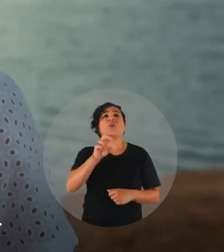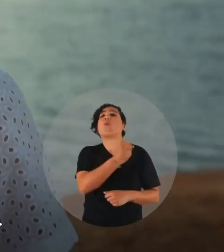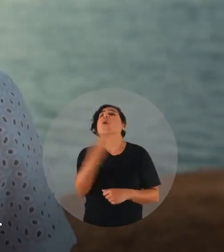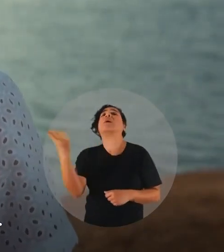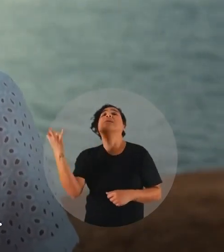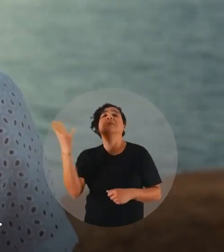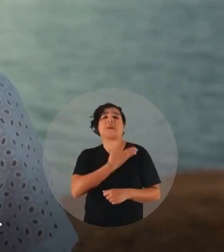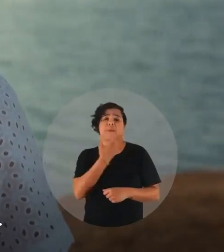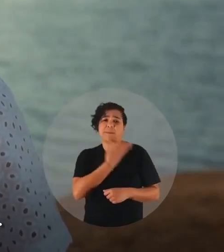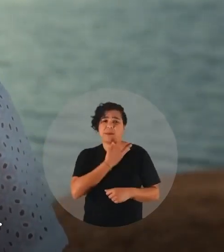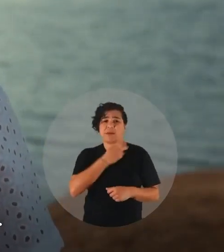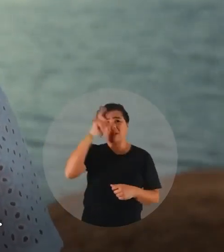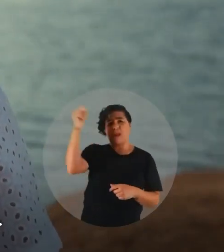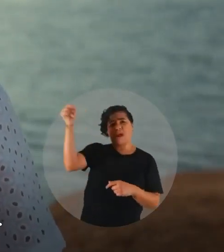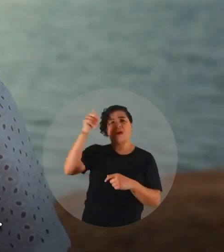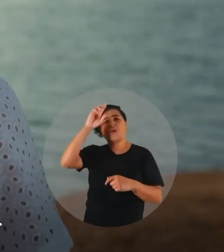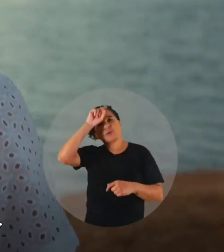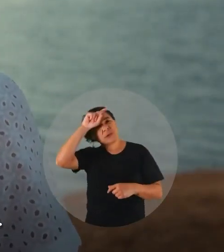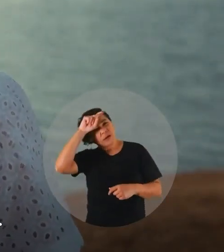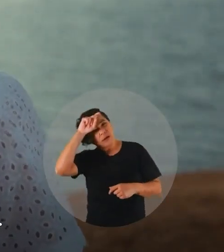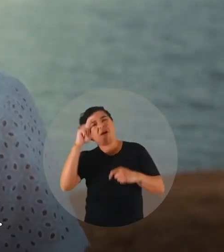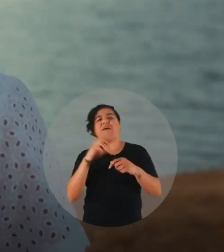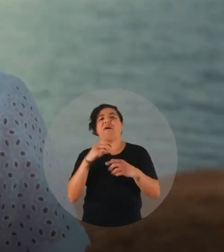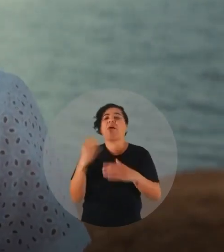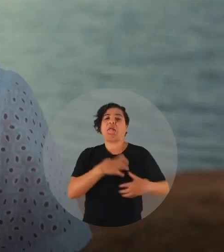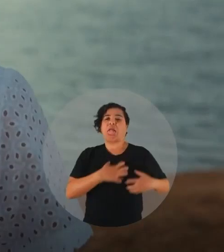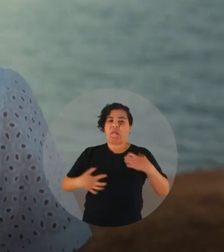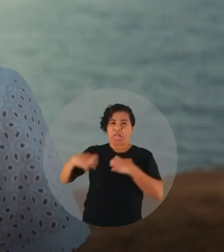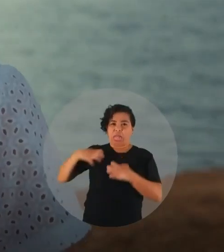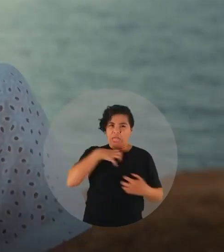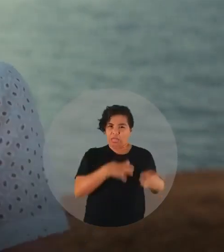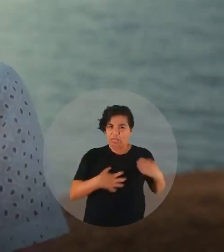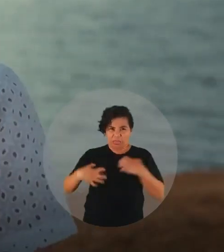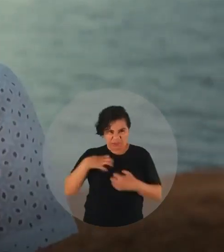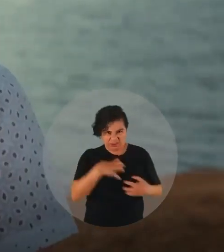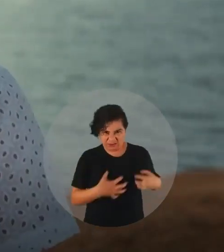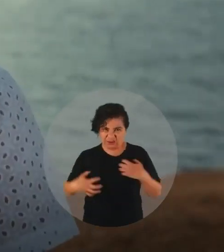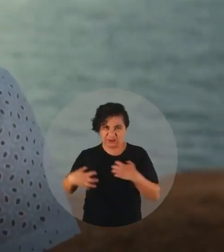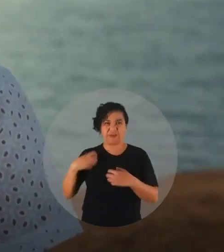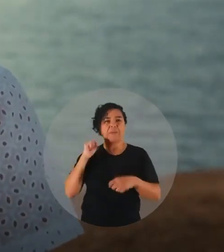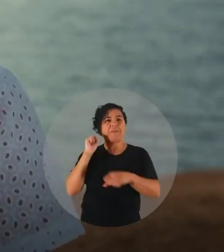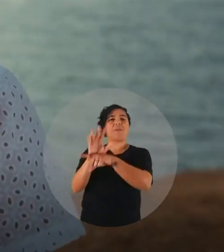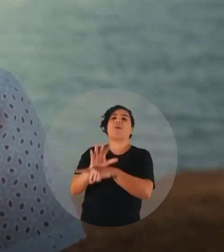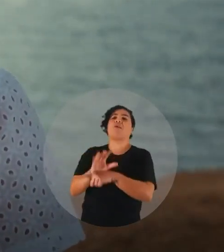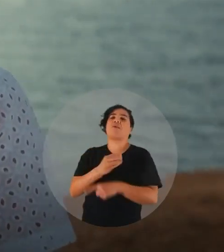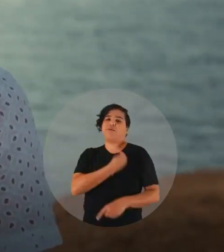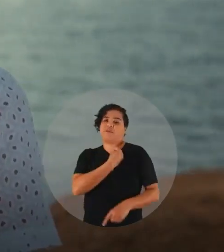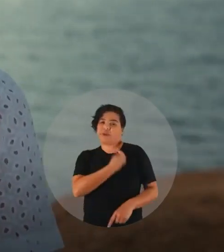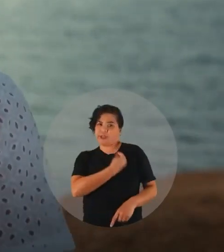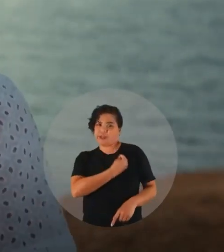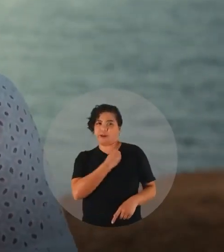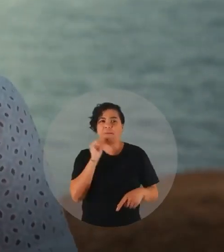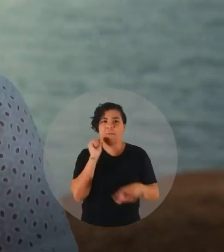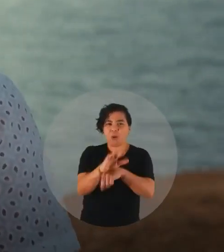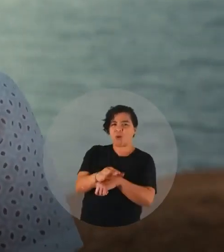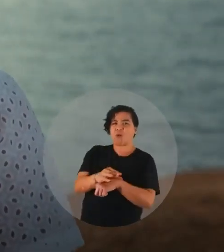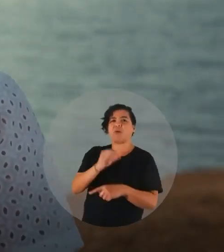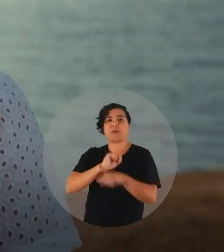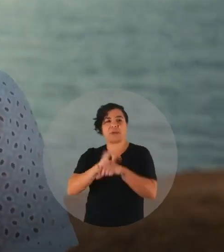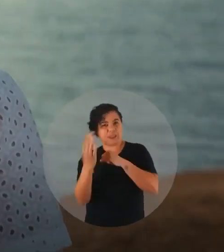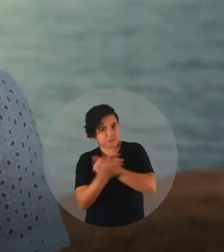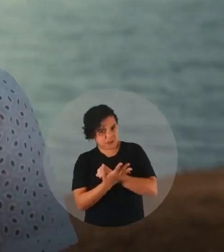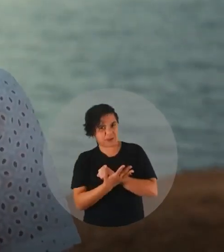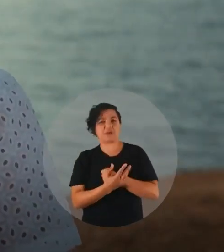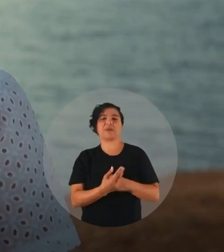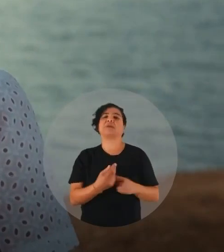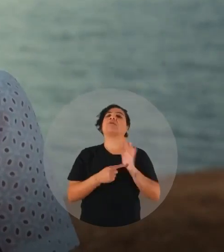amigos desesperados no hospital. O descaso pela vida, o descaso com a pandemia,